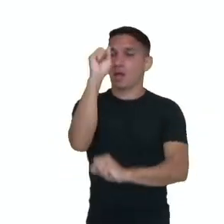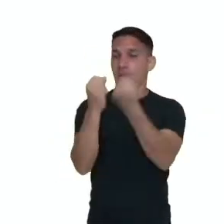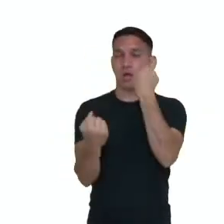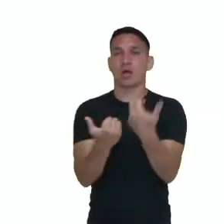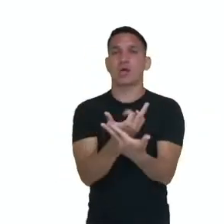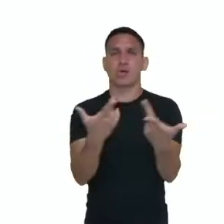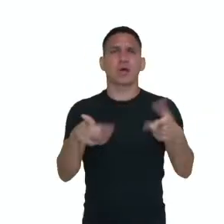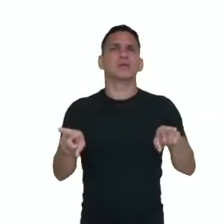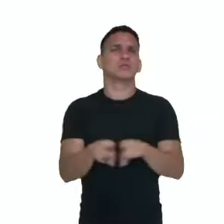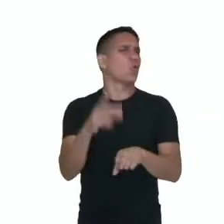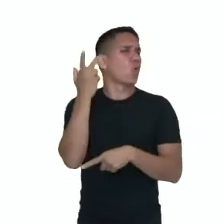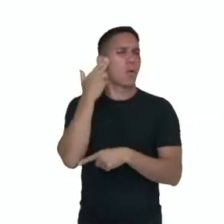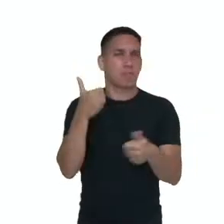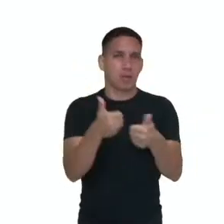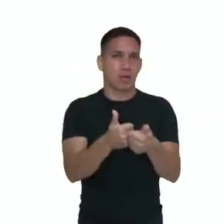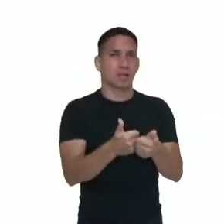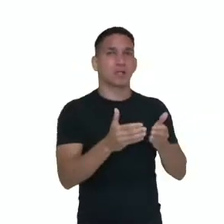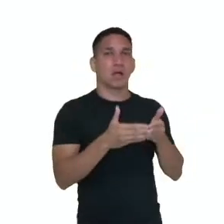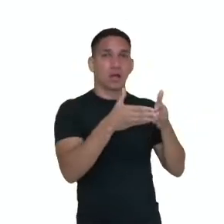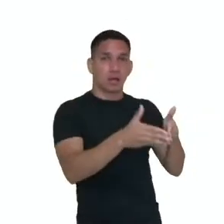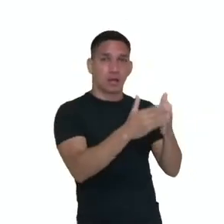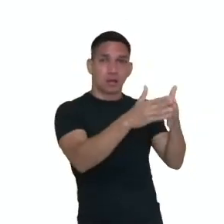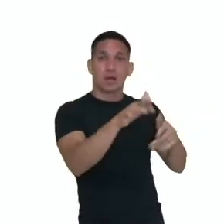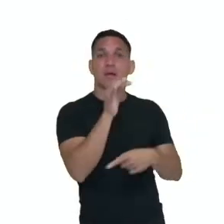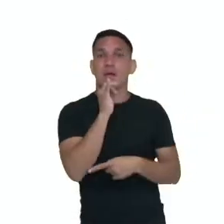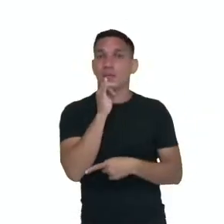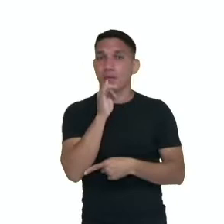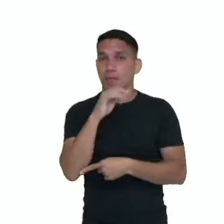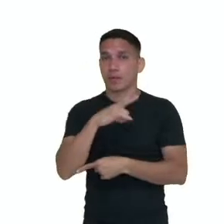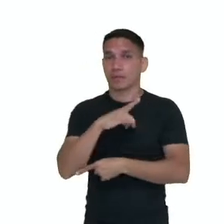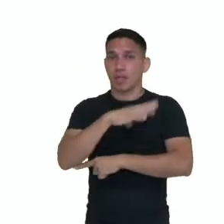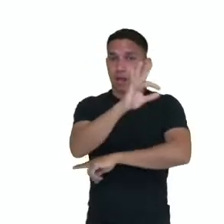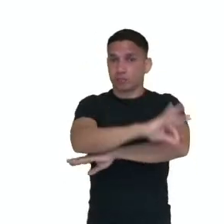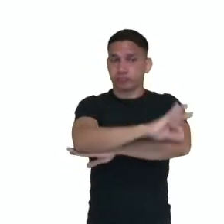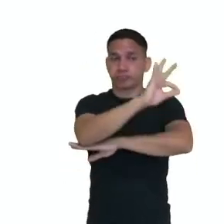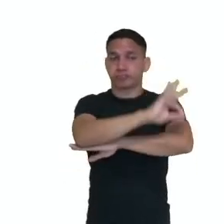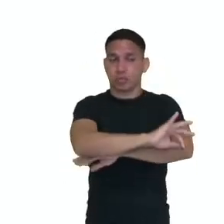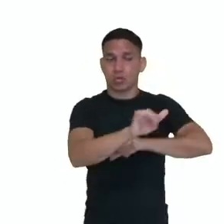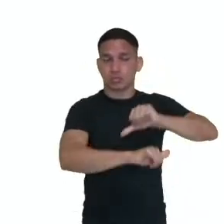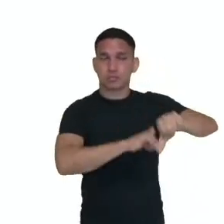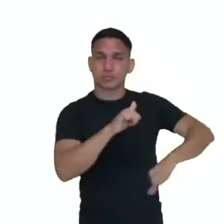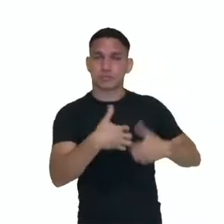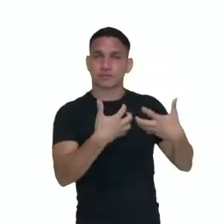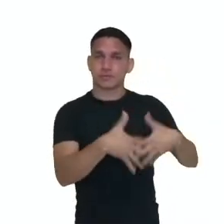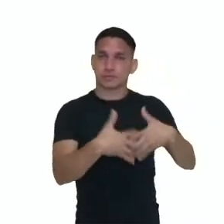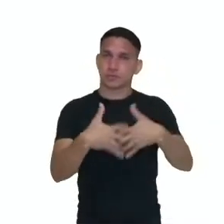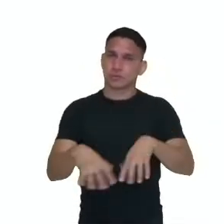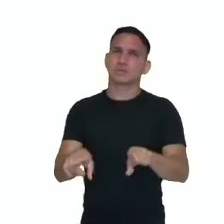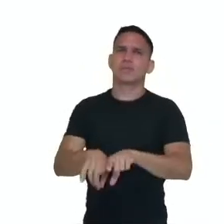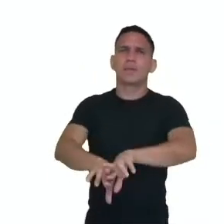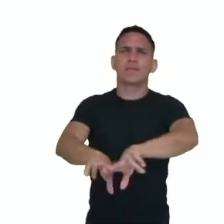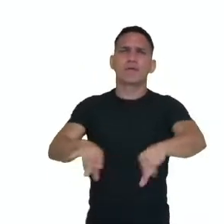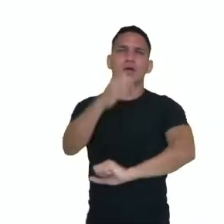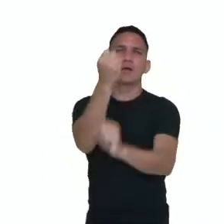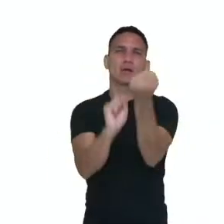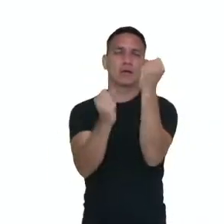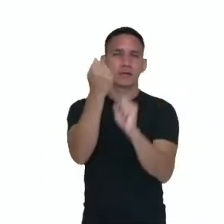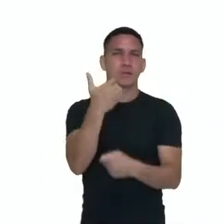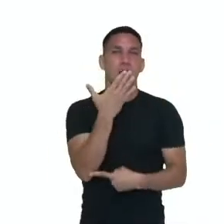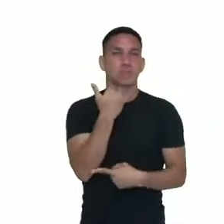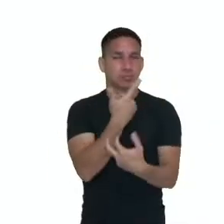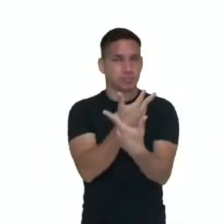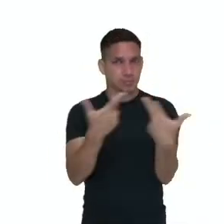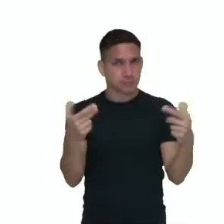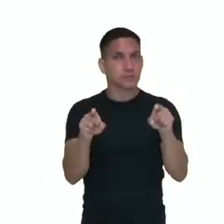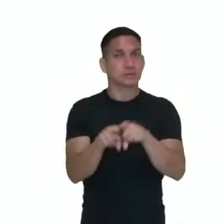próximas ao litoral, por exemplo, as refinarias de petróleo, temos também as indústrias diversas, alimentícias e assim por diante,